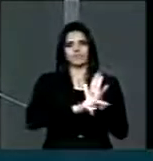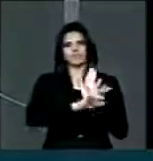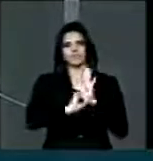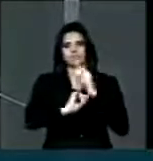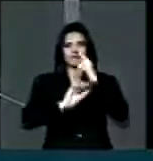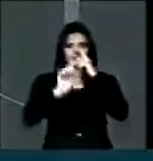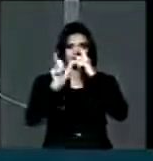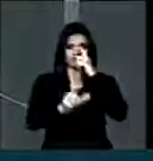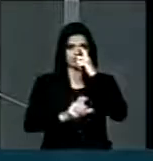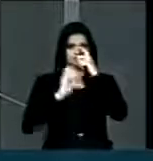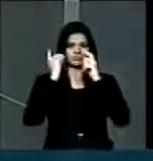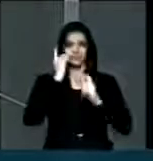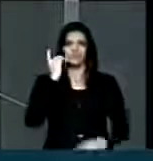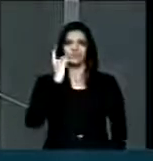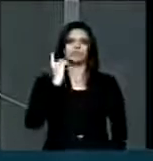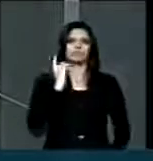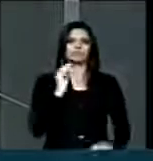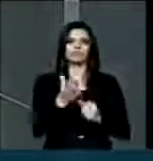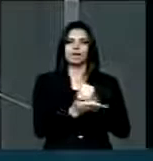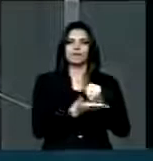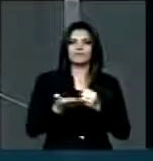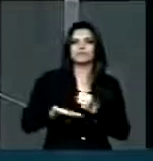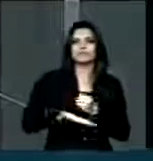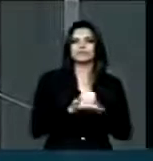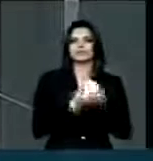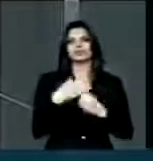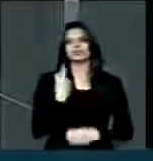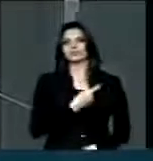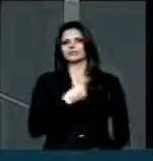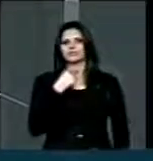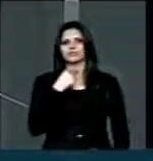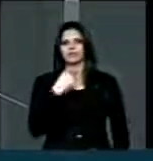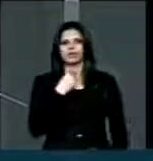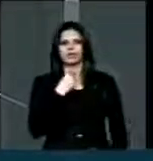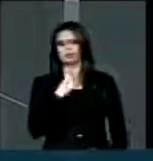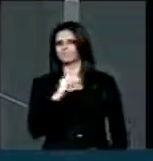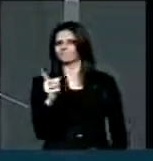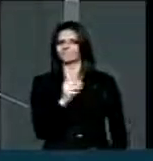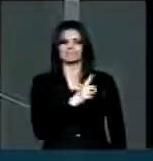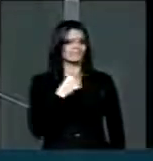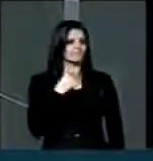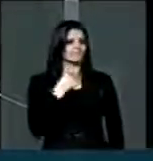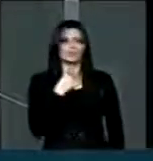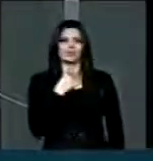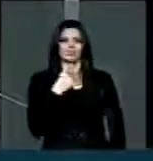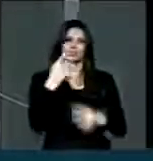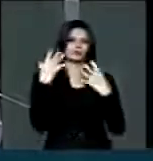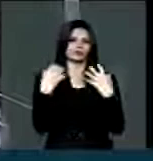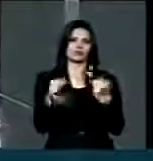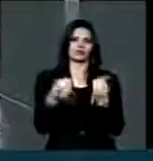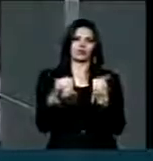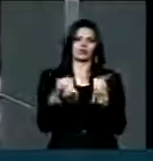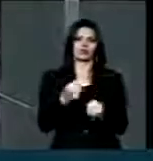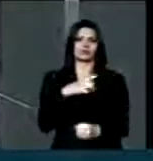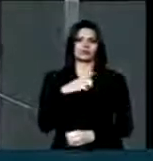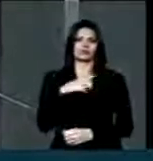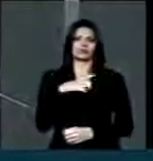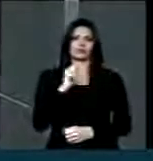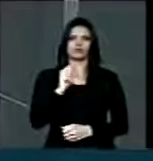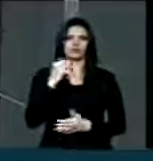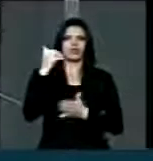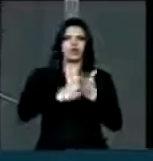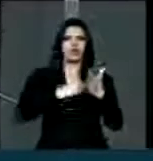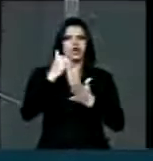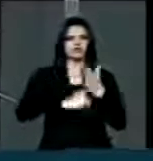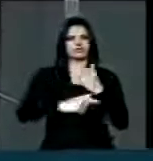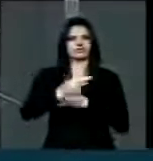pelos parlamentares para as suas bases, e aí a gente não pode, de maneira alguma, aceitar que haja um